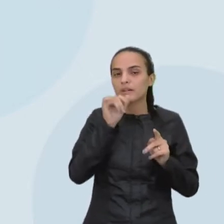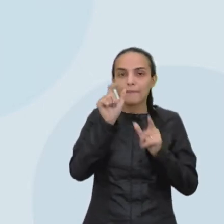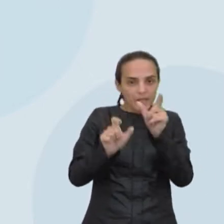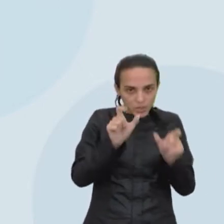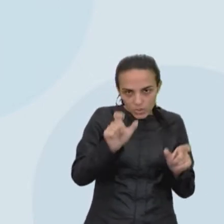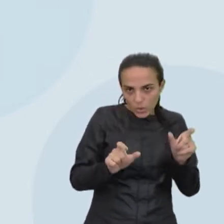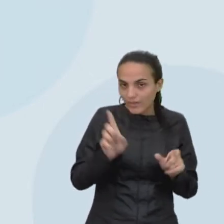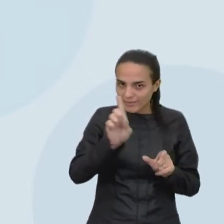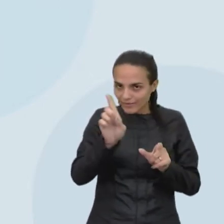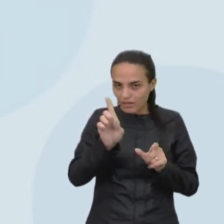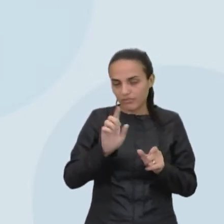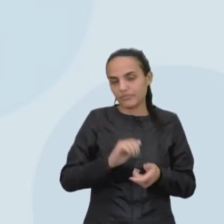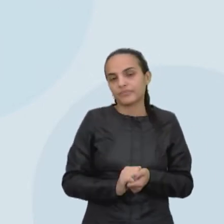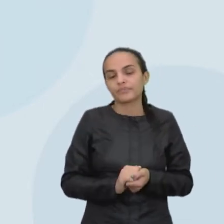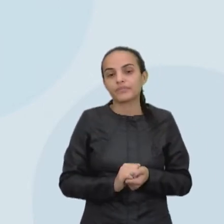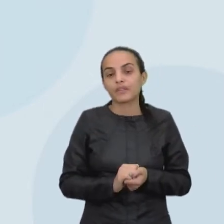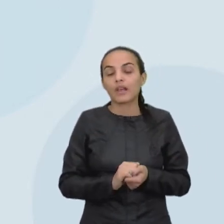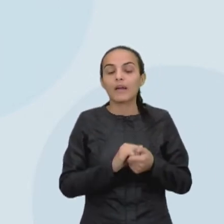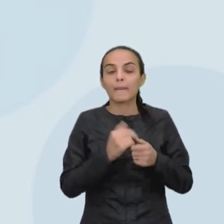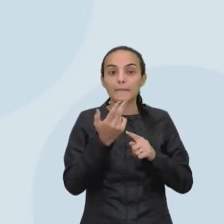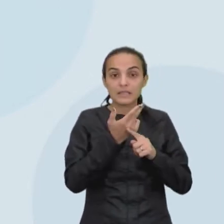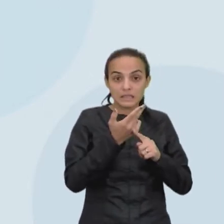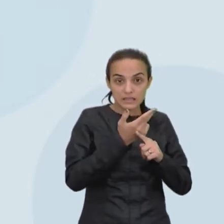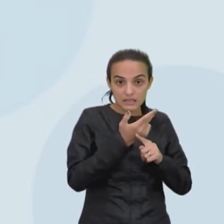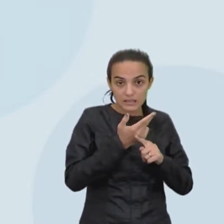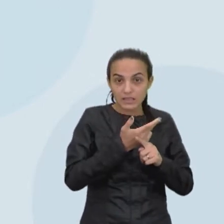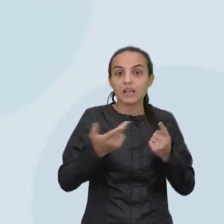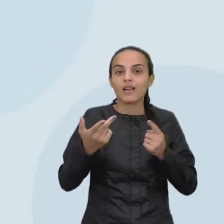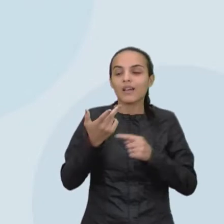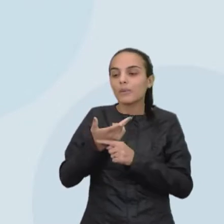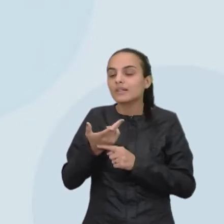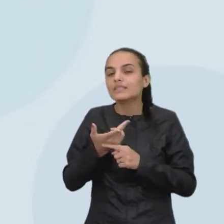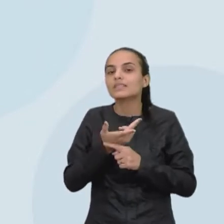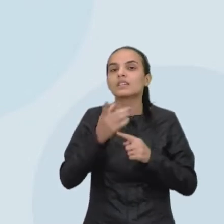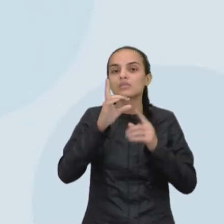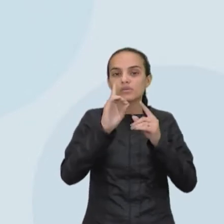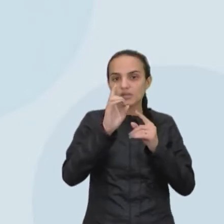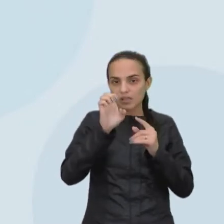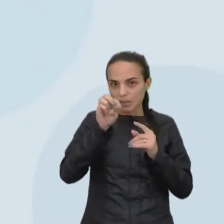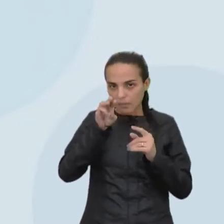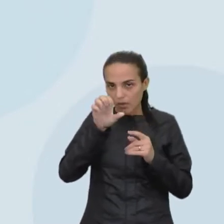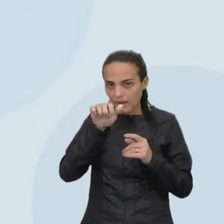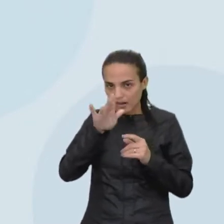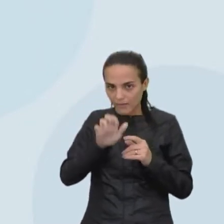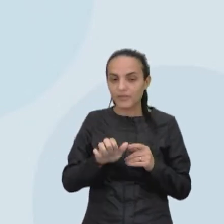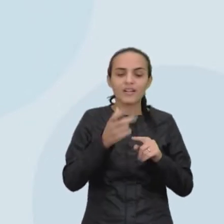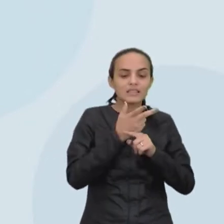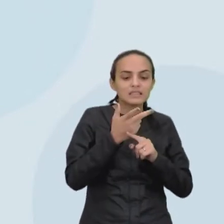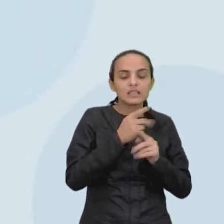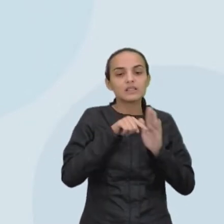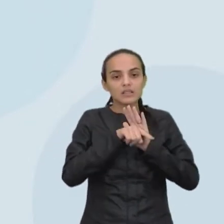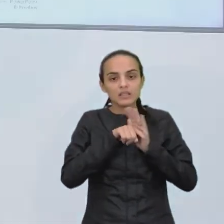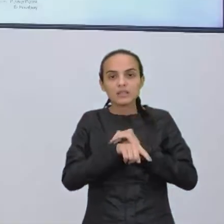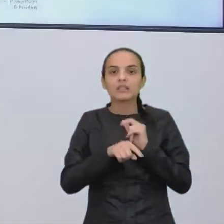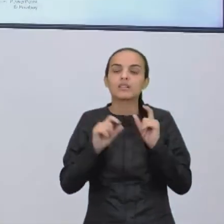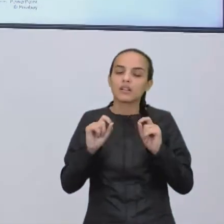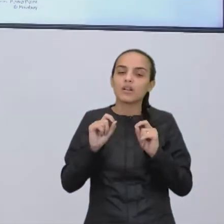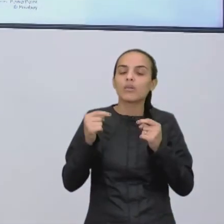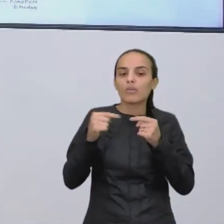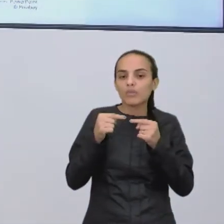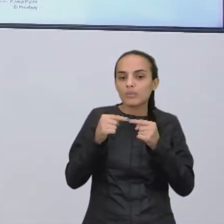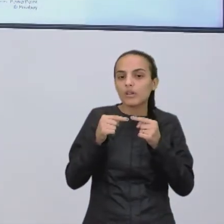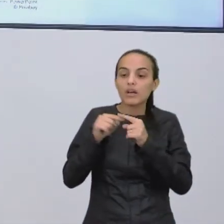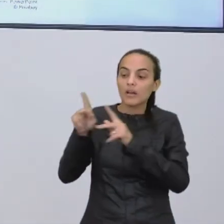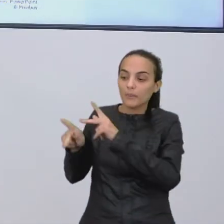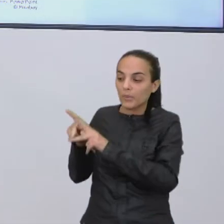pessoas. Quando a gente fala em pesquisa censitária, censo demográfico, o censo em si é a pesquisa, o demográfico está relacionado aí